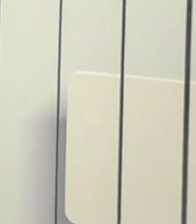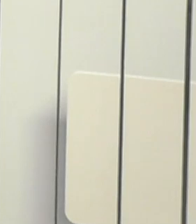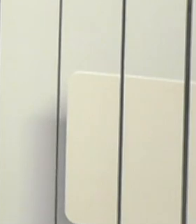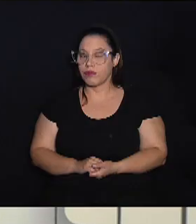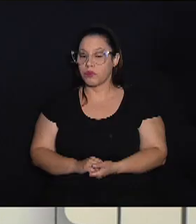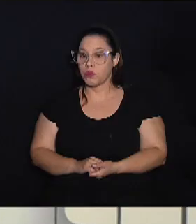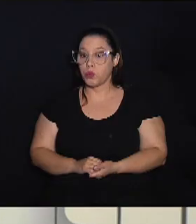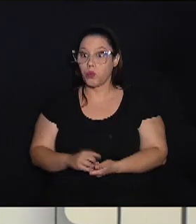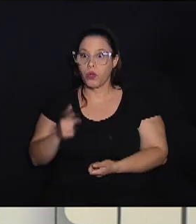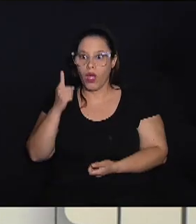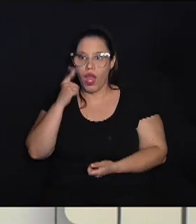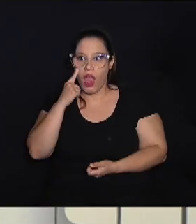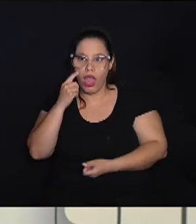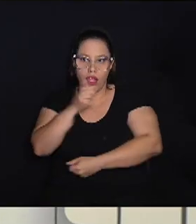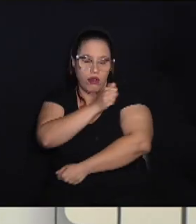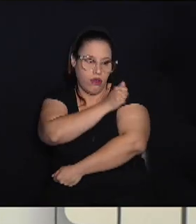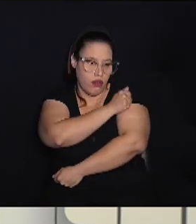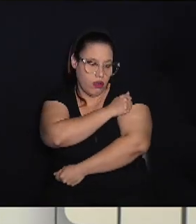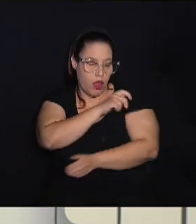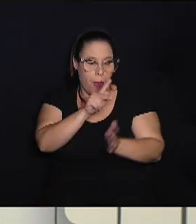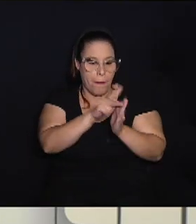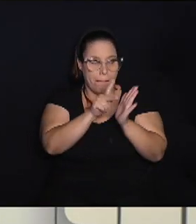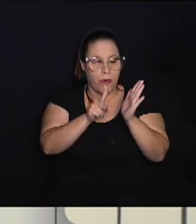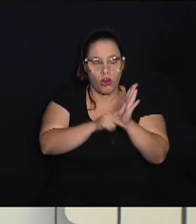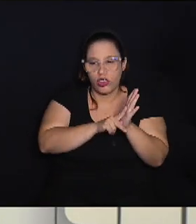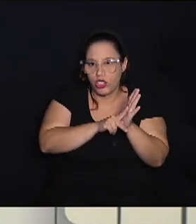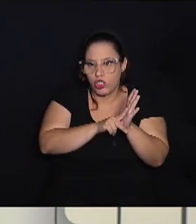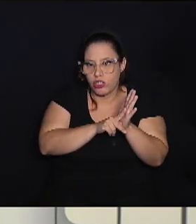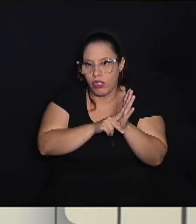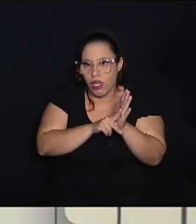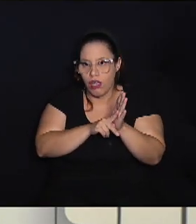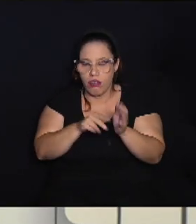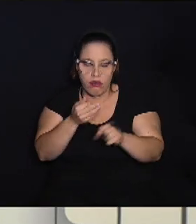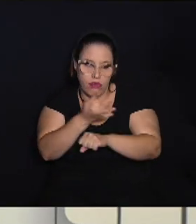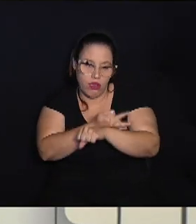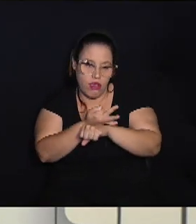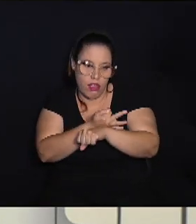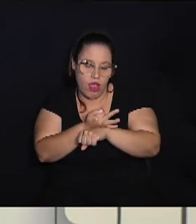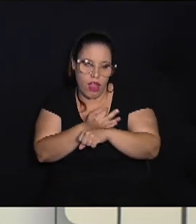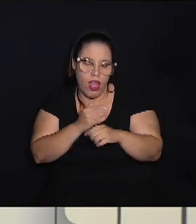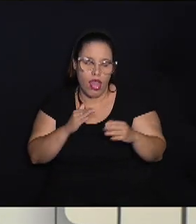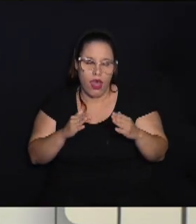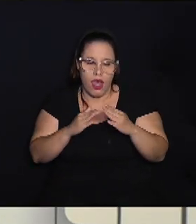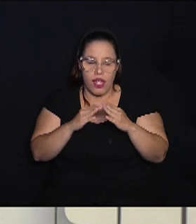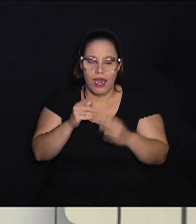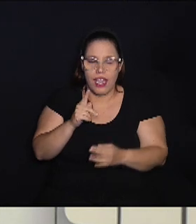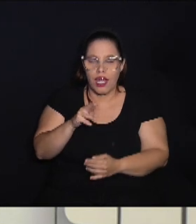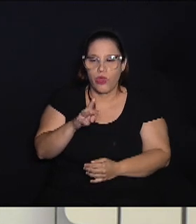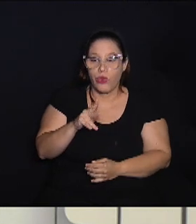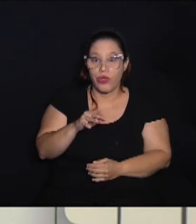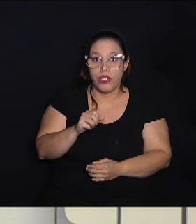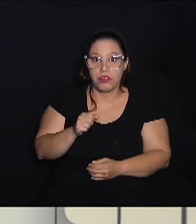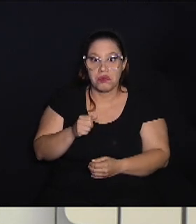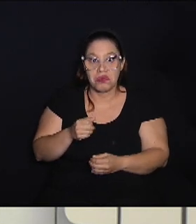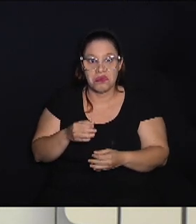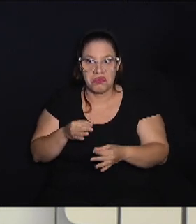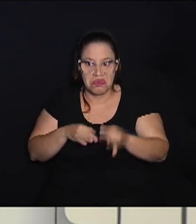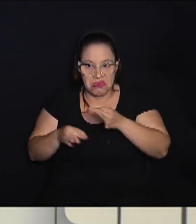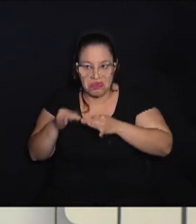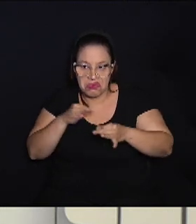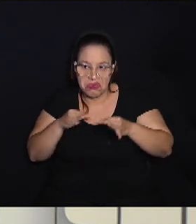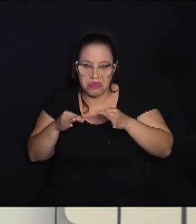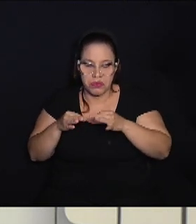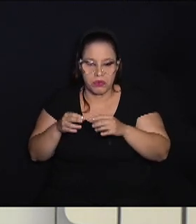E olha só, alunos do projeto de férias da Academia Educar aqui em Campinas produziram um